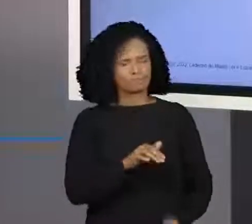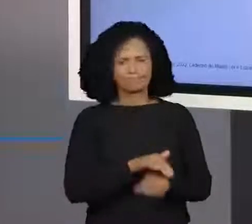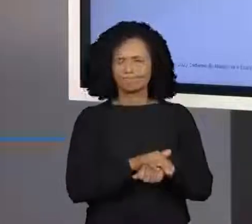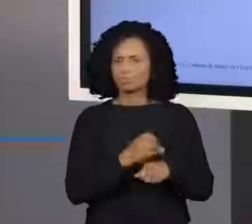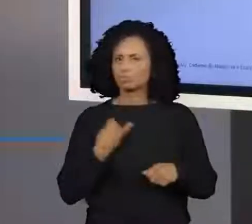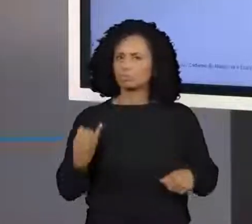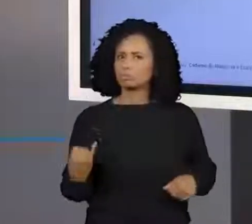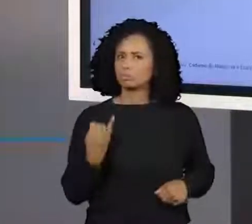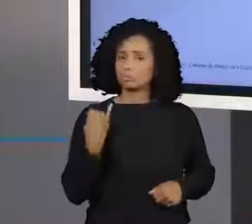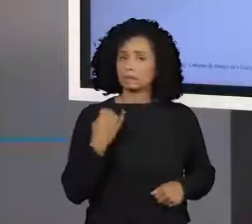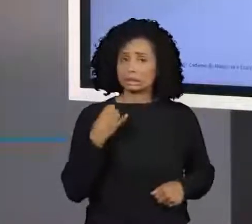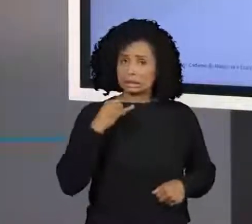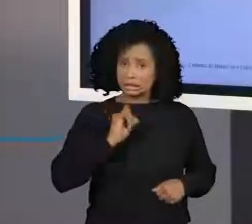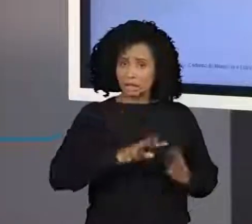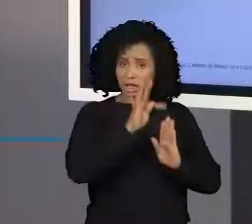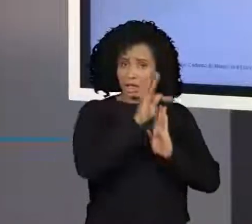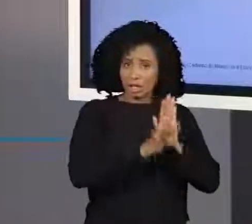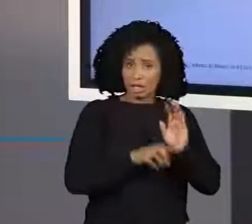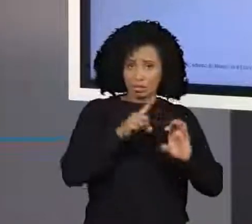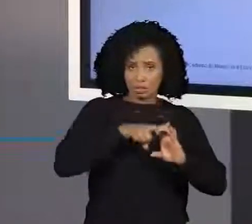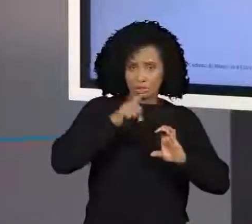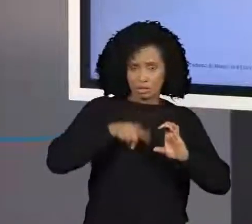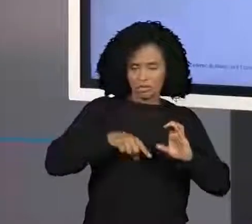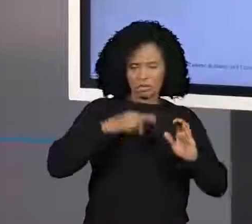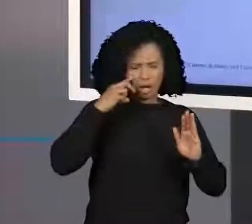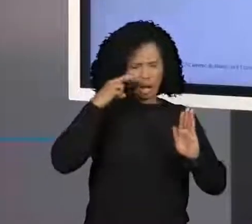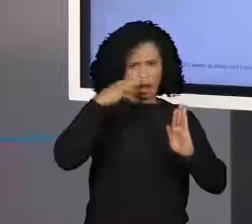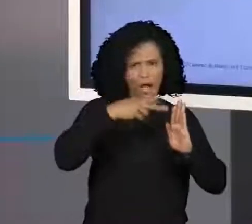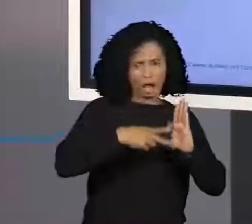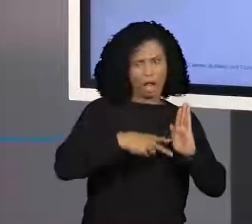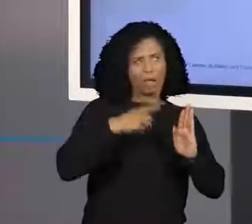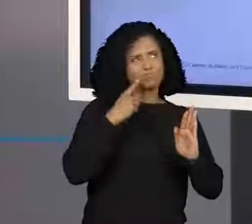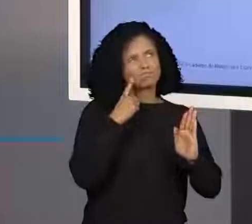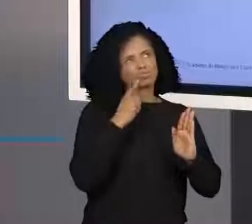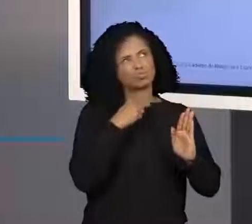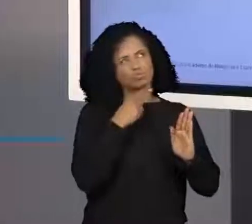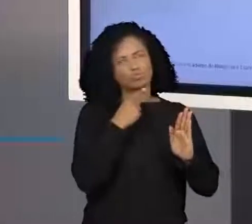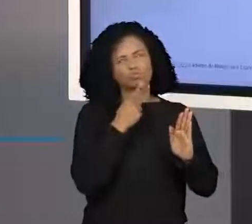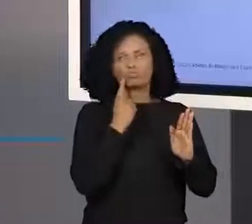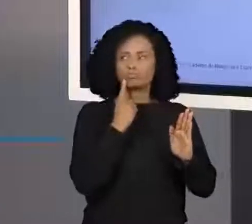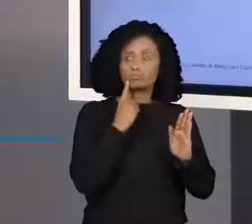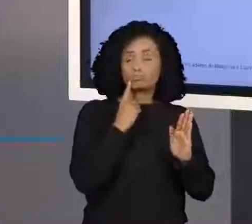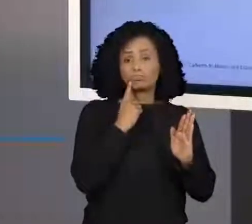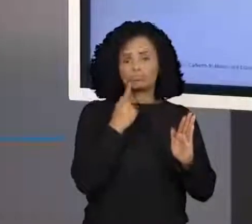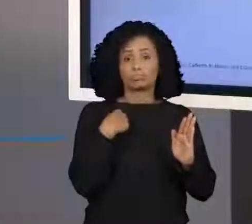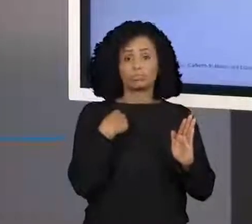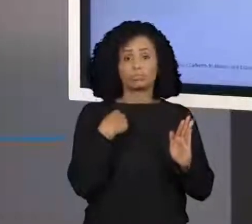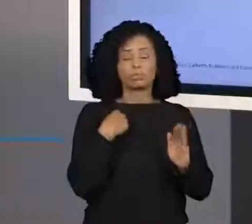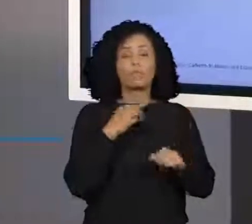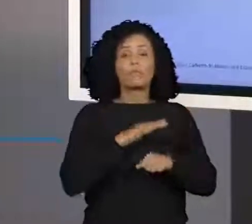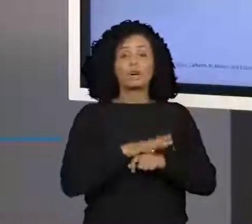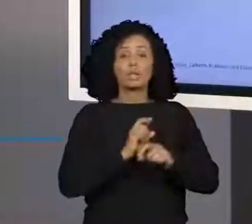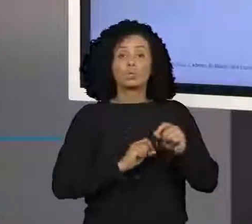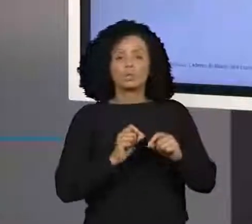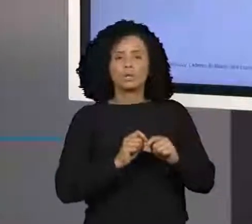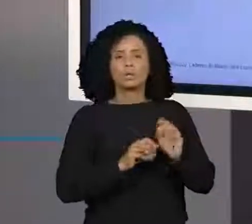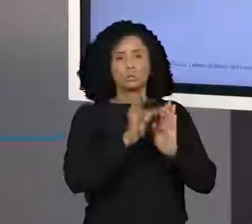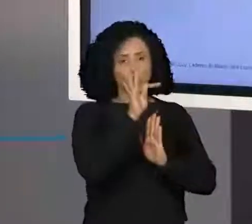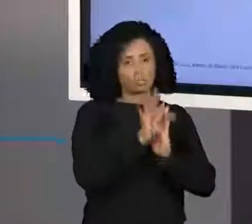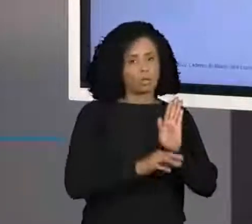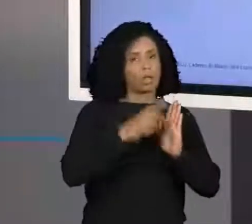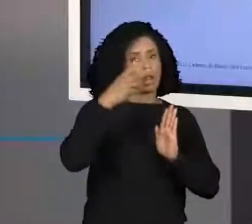ler um texto científico e eu ter uma dúvida ou fazer uma pergunta a respeito, eu voltar no texto e